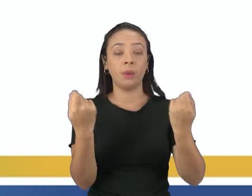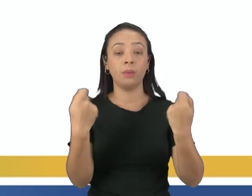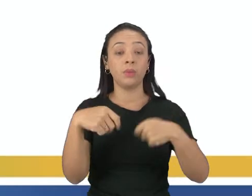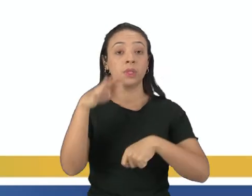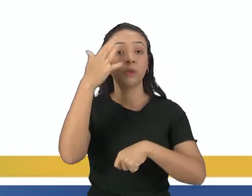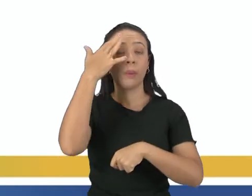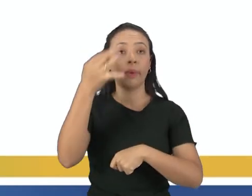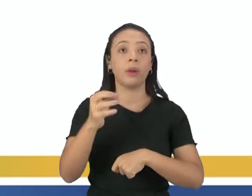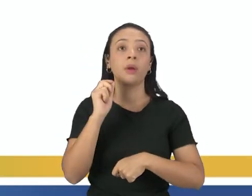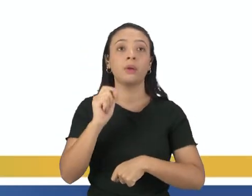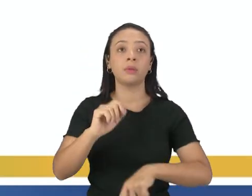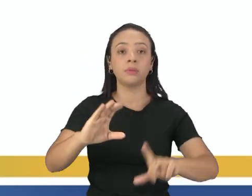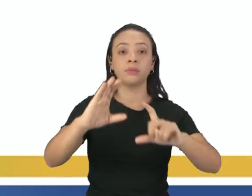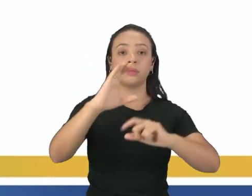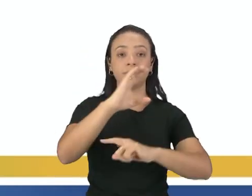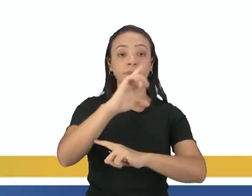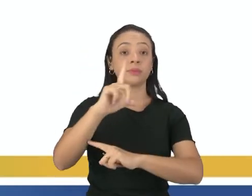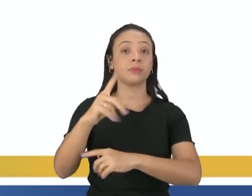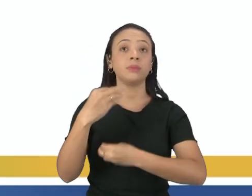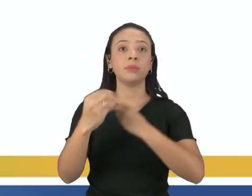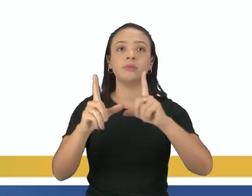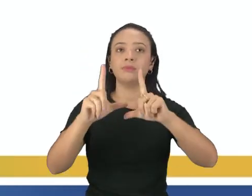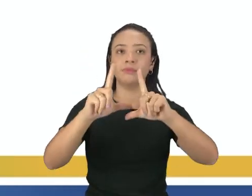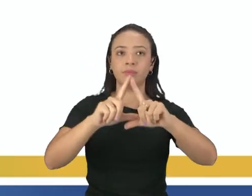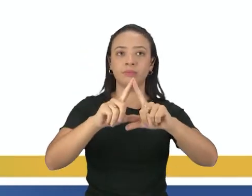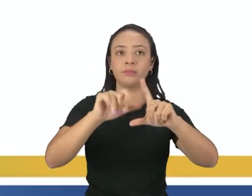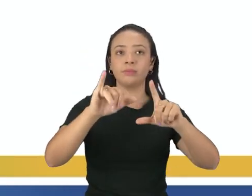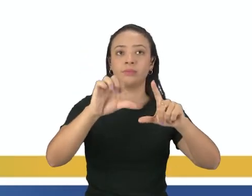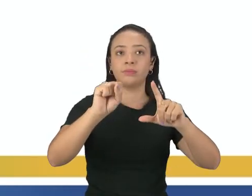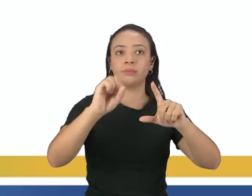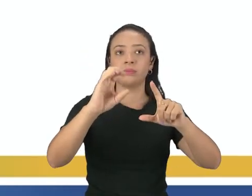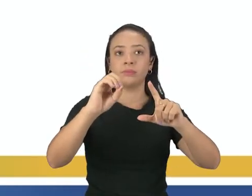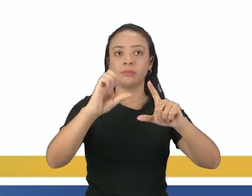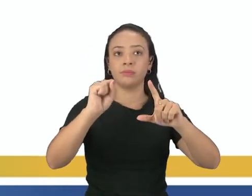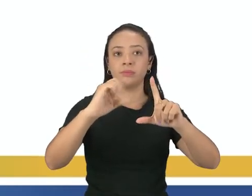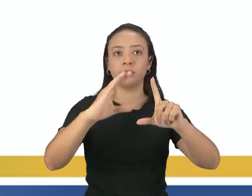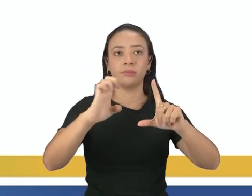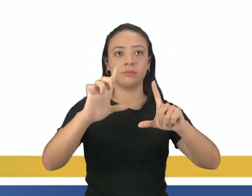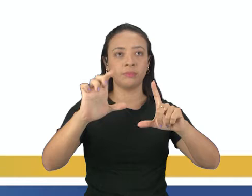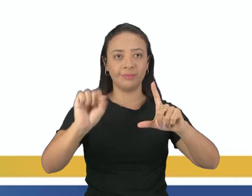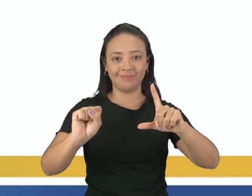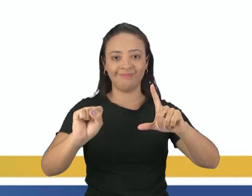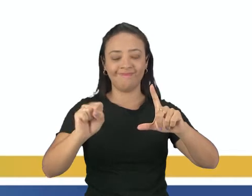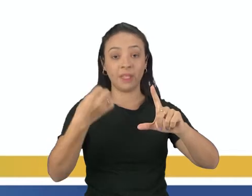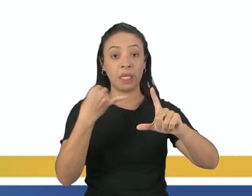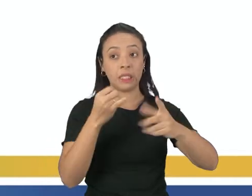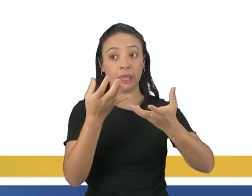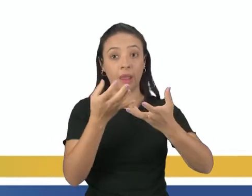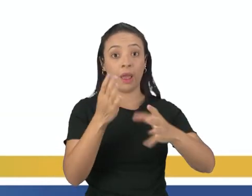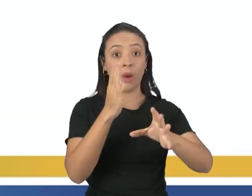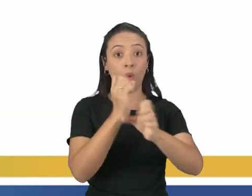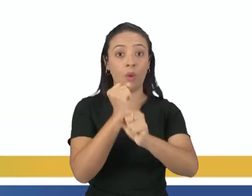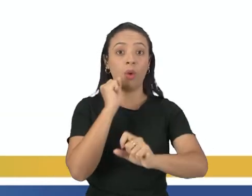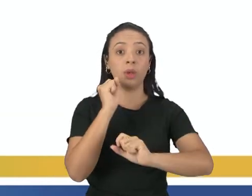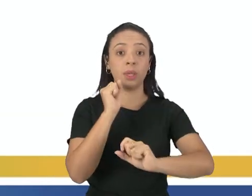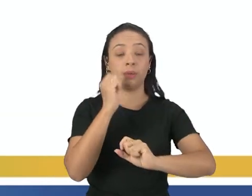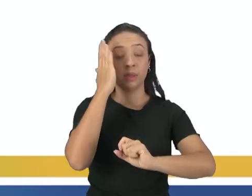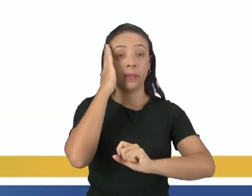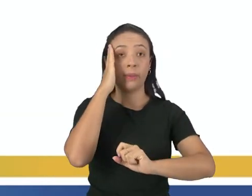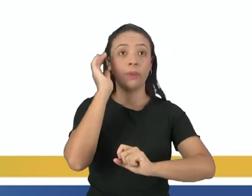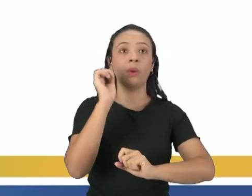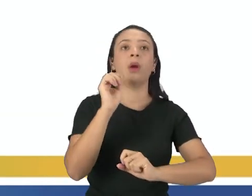podemos classificá-lo aí como triângulo isósceles, certo? Se quisermos encontrar o perímetro